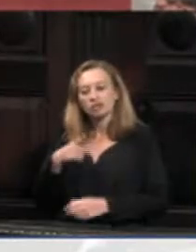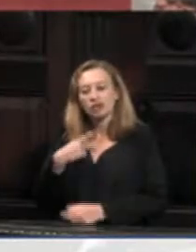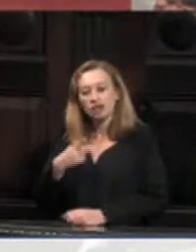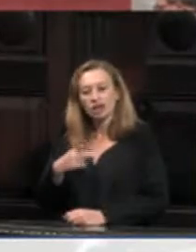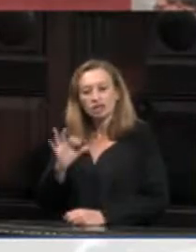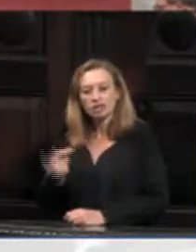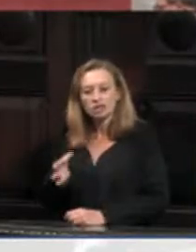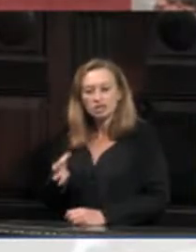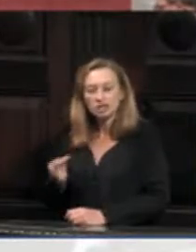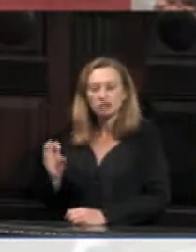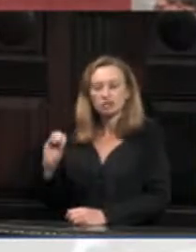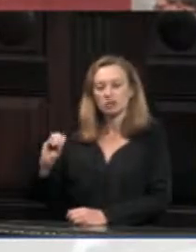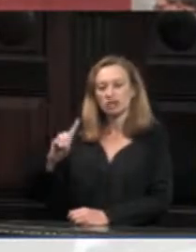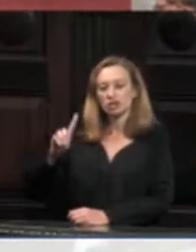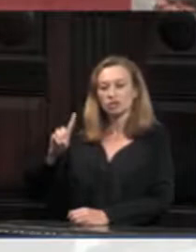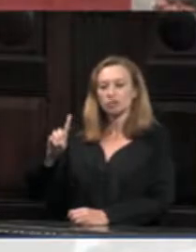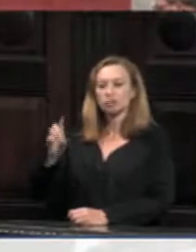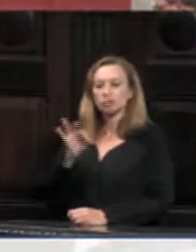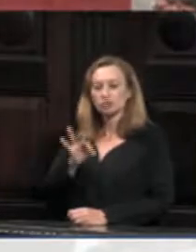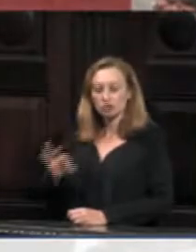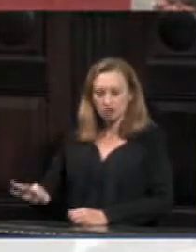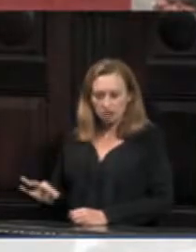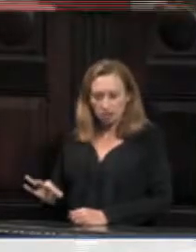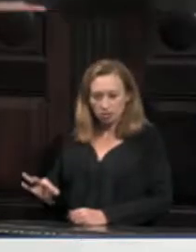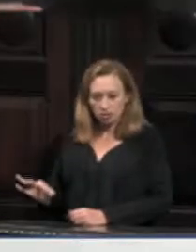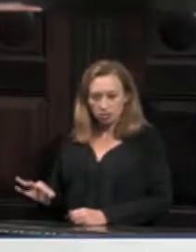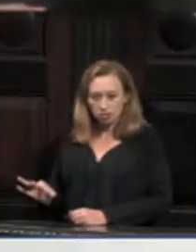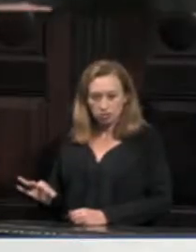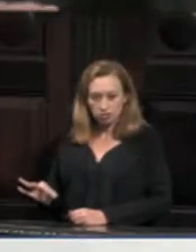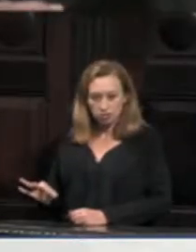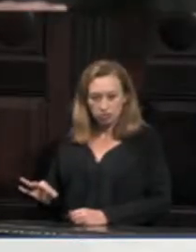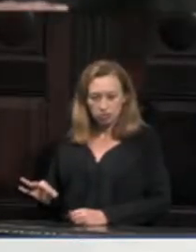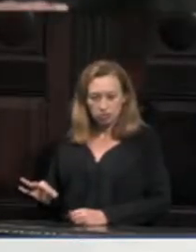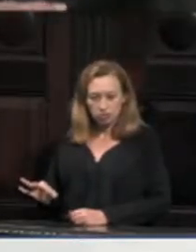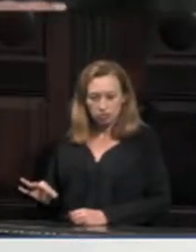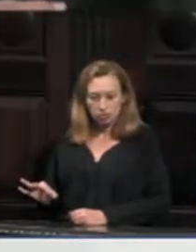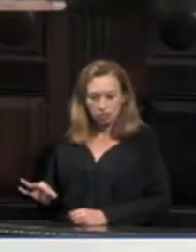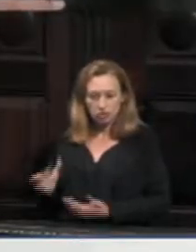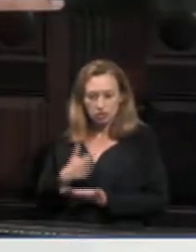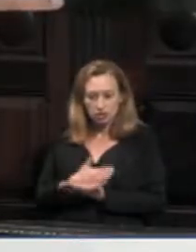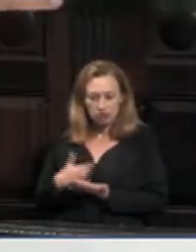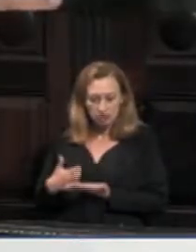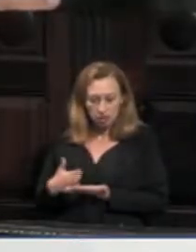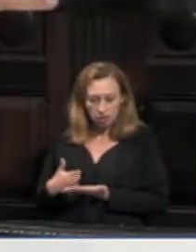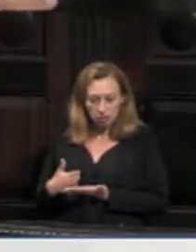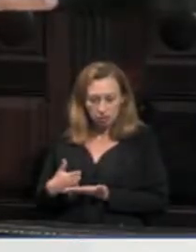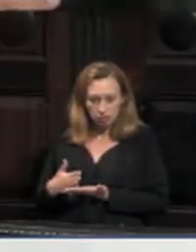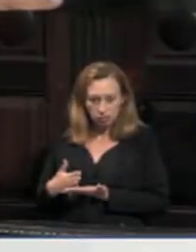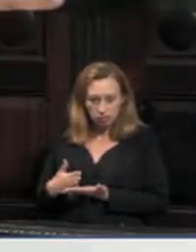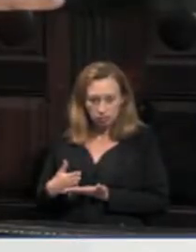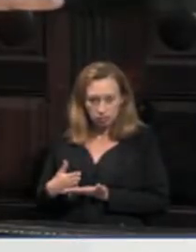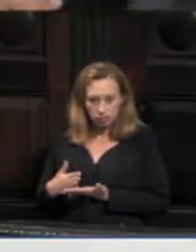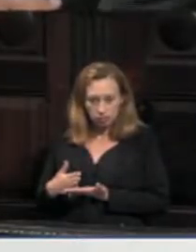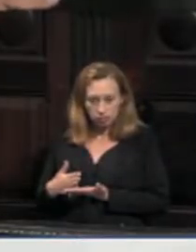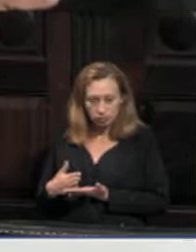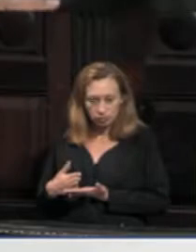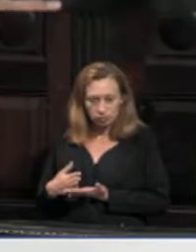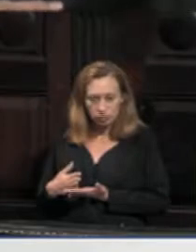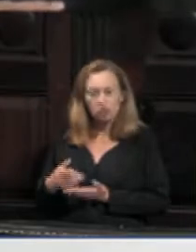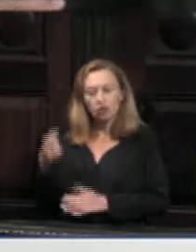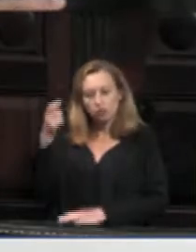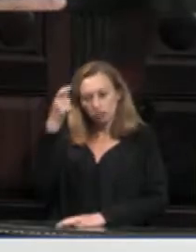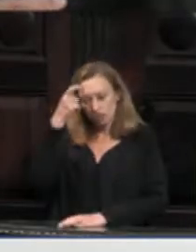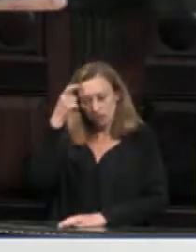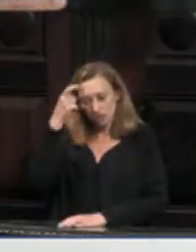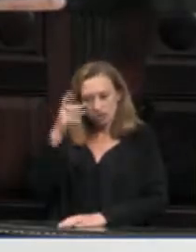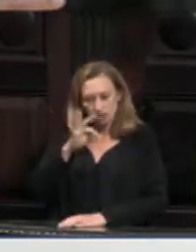parecer vai com 0% de contrapartida, deixando clara a questão da alteração dentro do consenso aqui dentro da CCJ. 1 a 1.